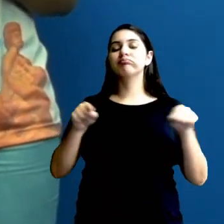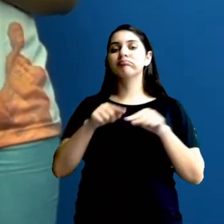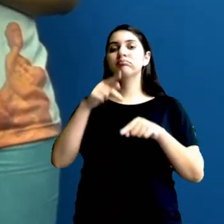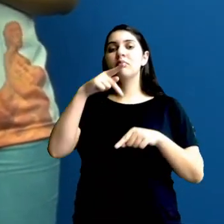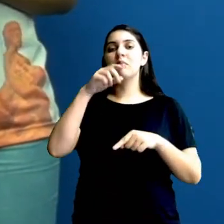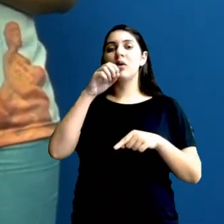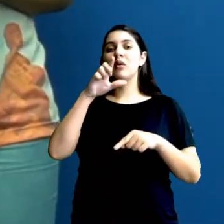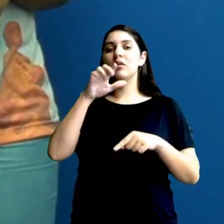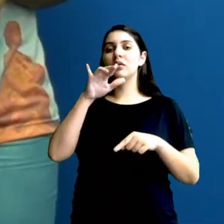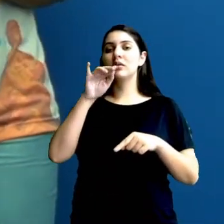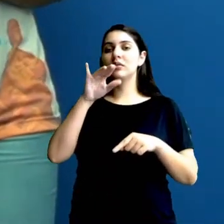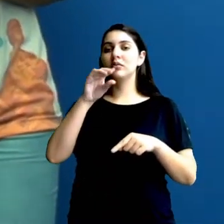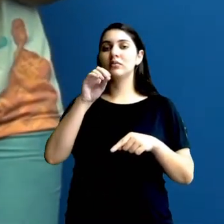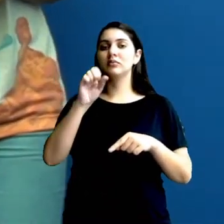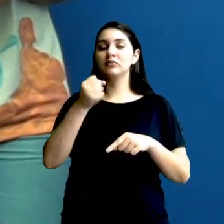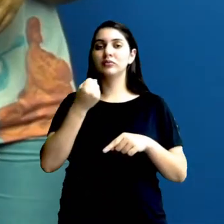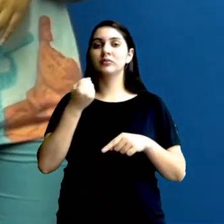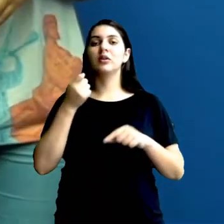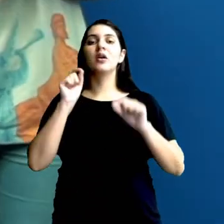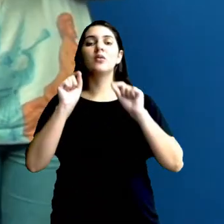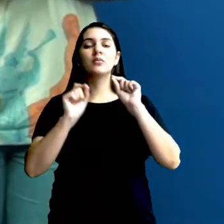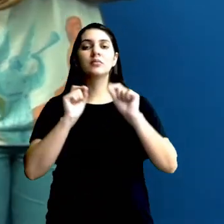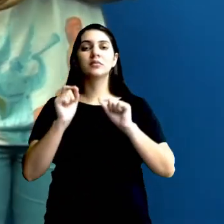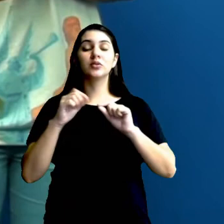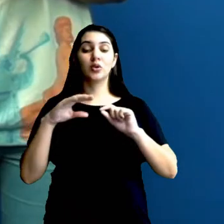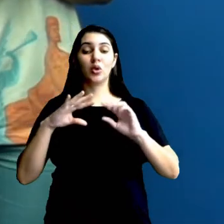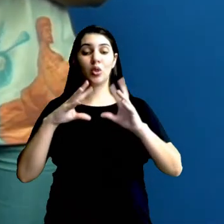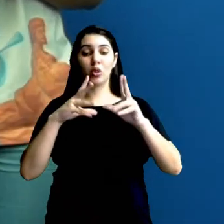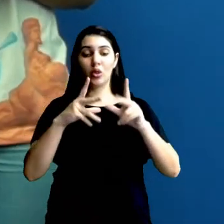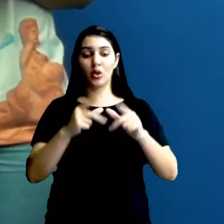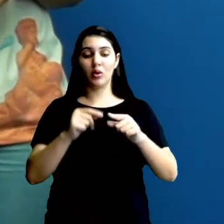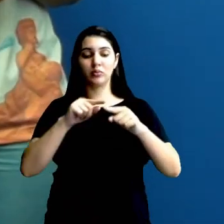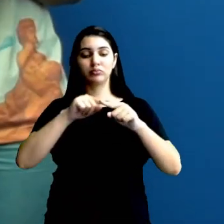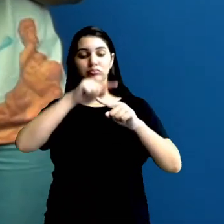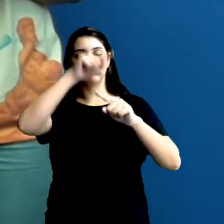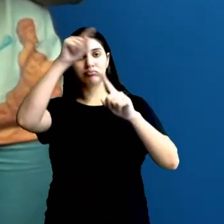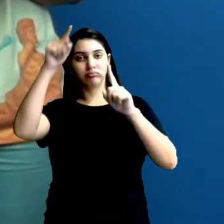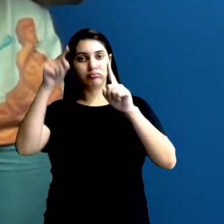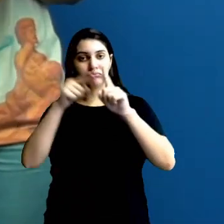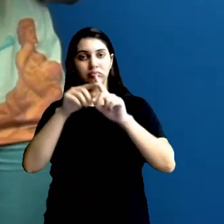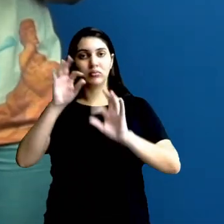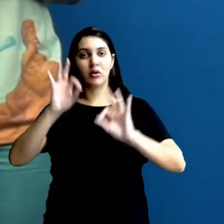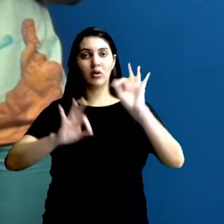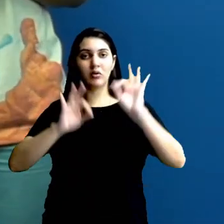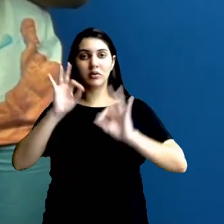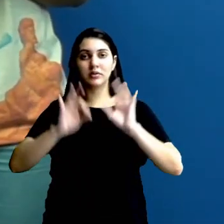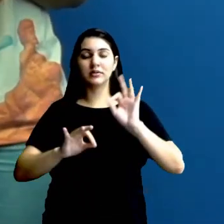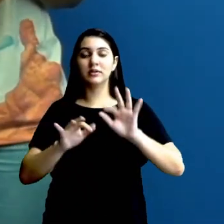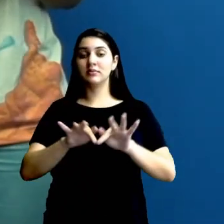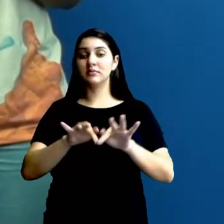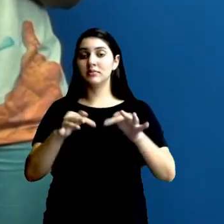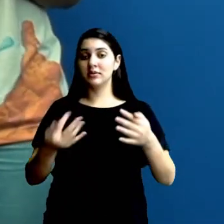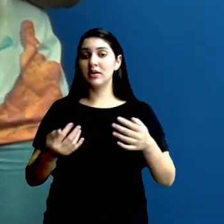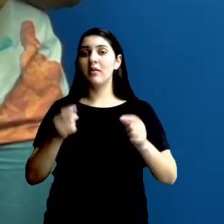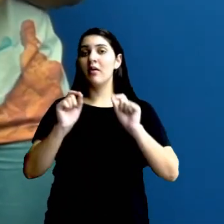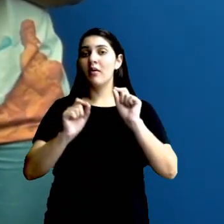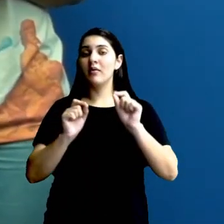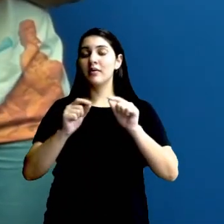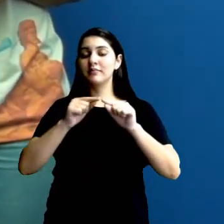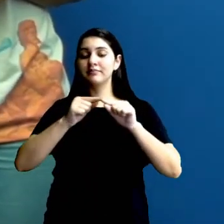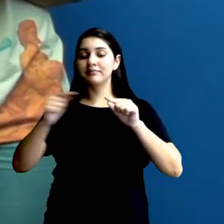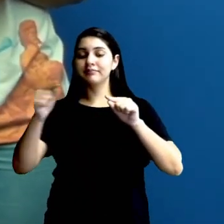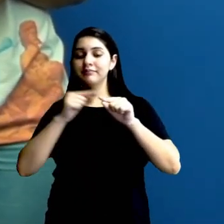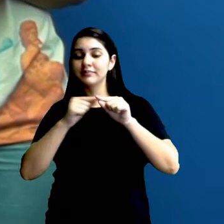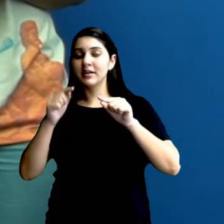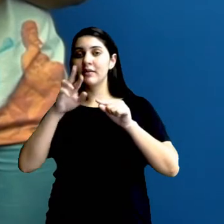Lembra o que é polígono? Polígono é todo contorno formado apenas por segmento